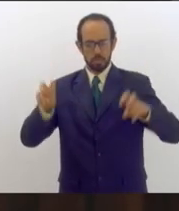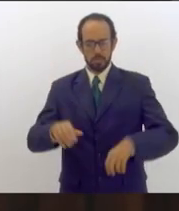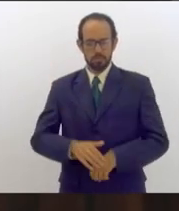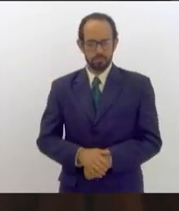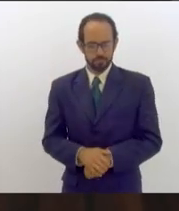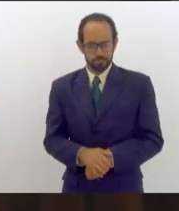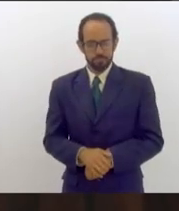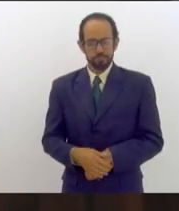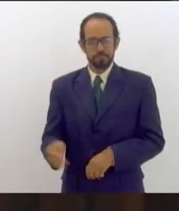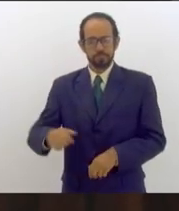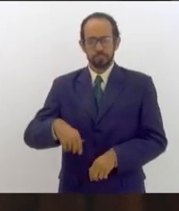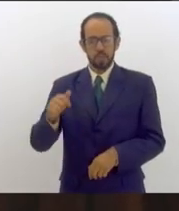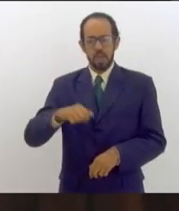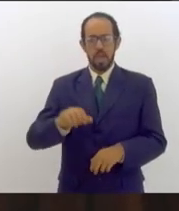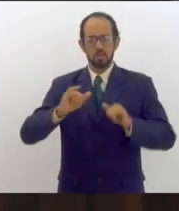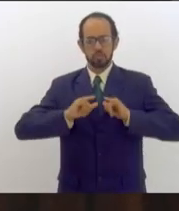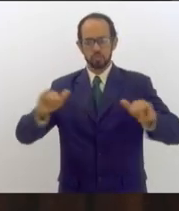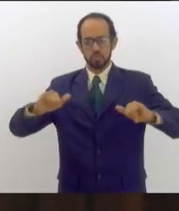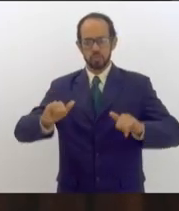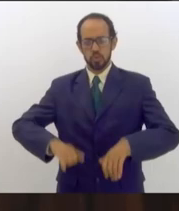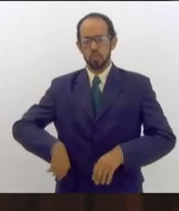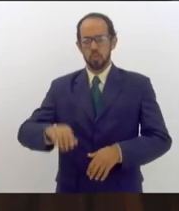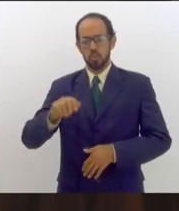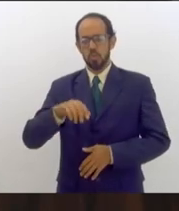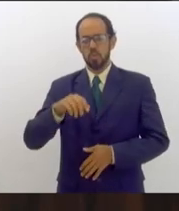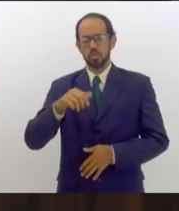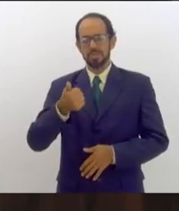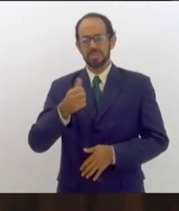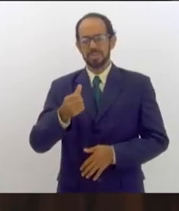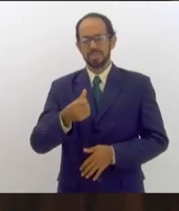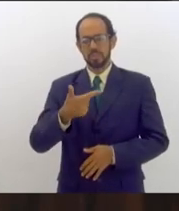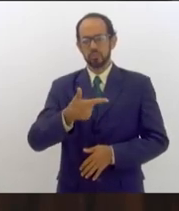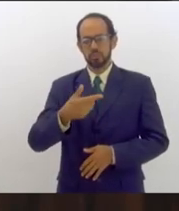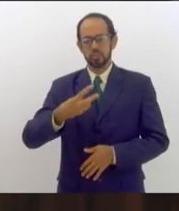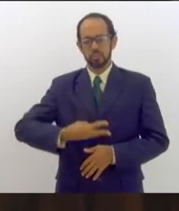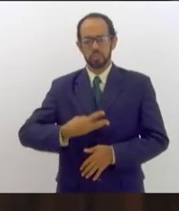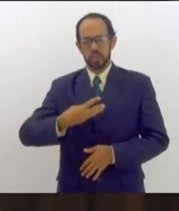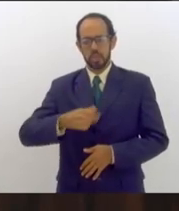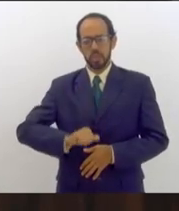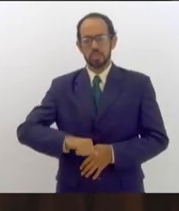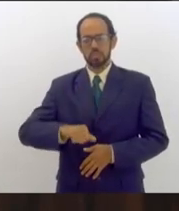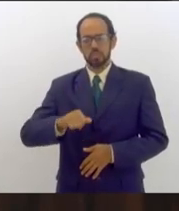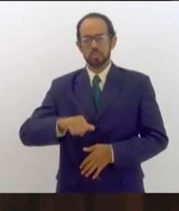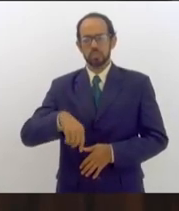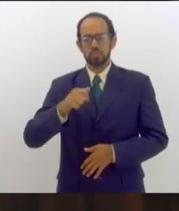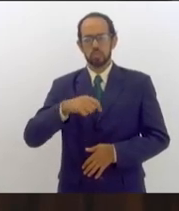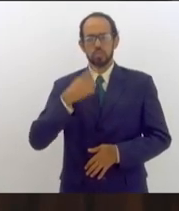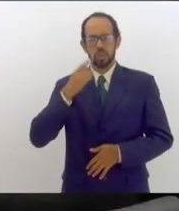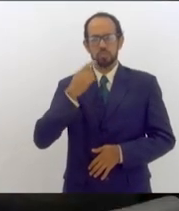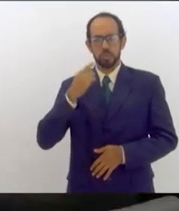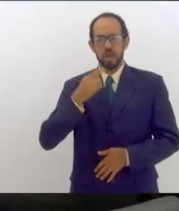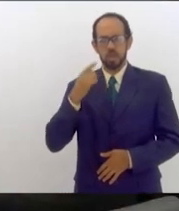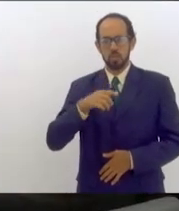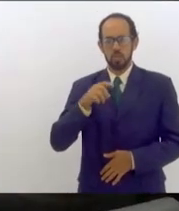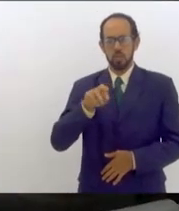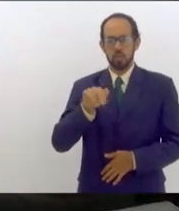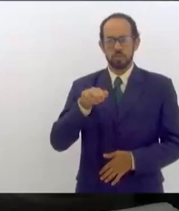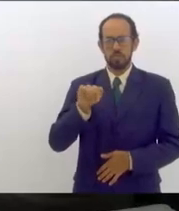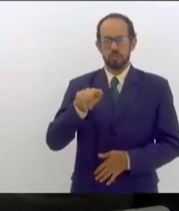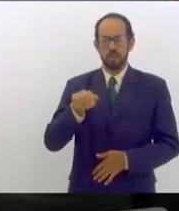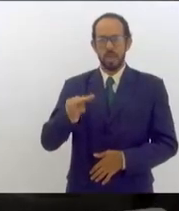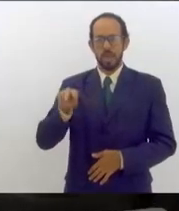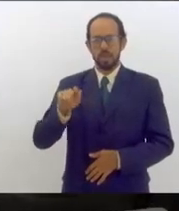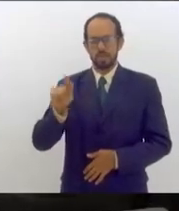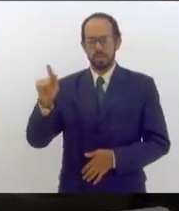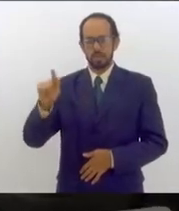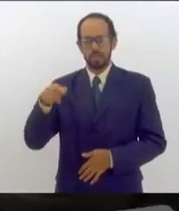a não ser o projeto de resolução número 16 23 de 22 de autoria Deputado Rosenberg Reis